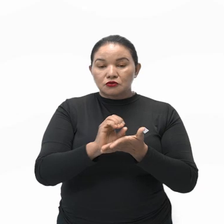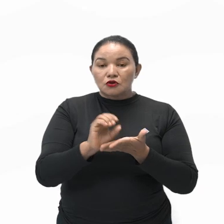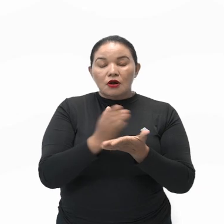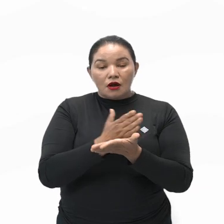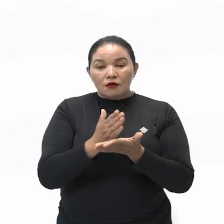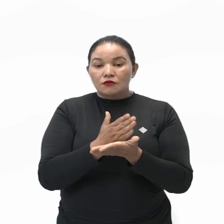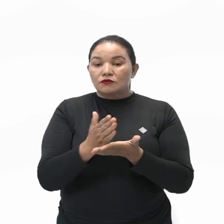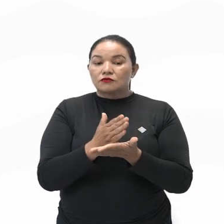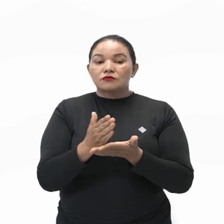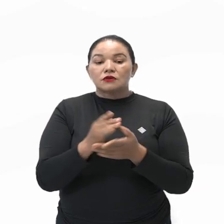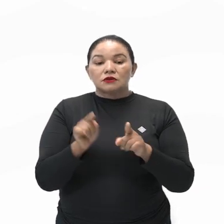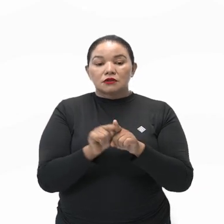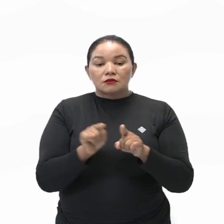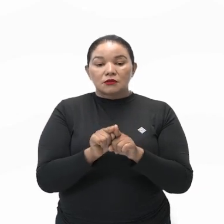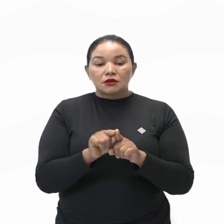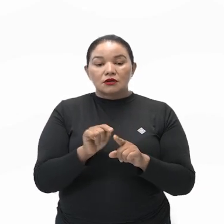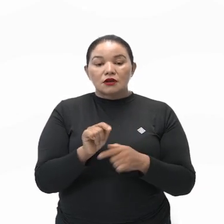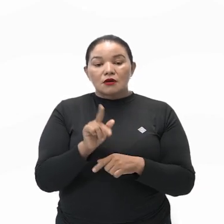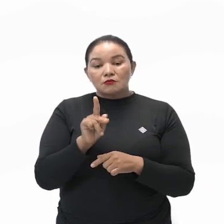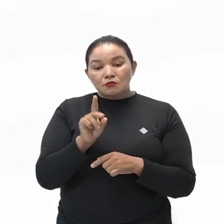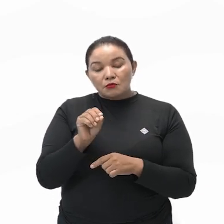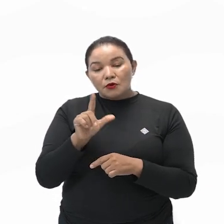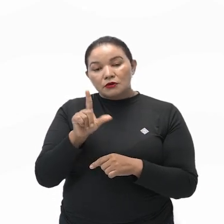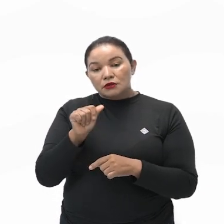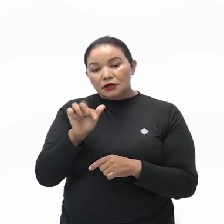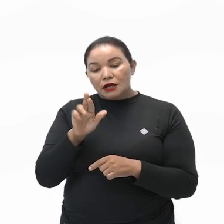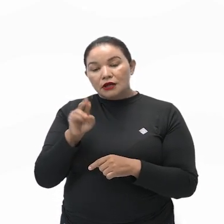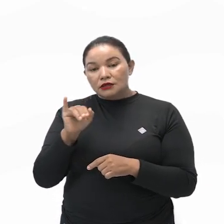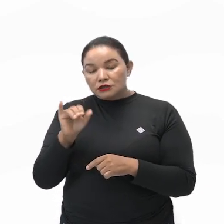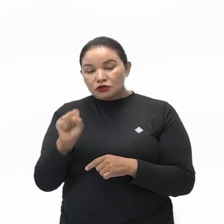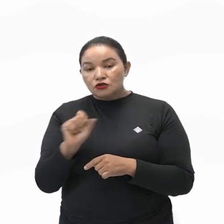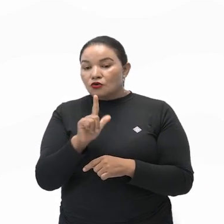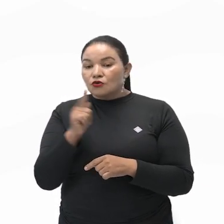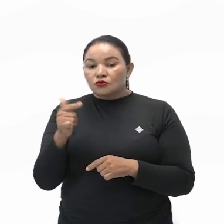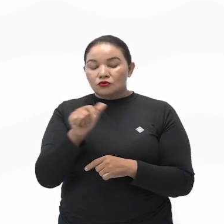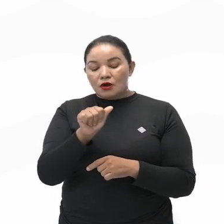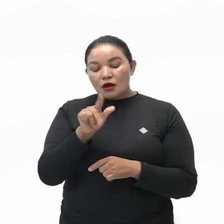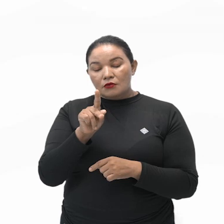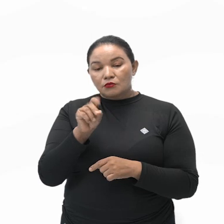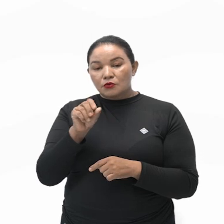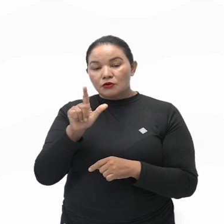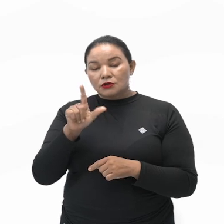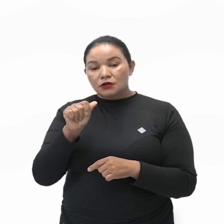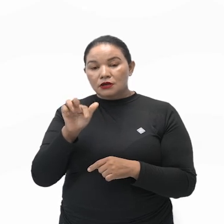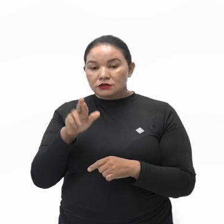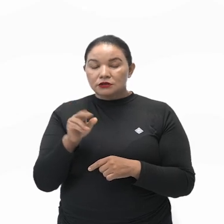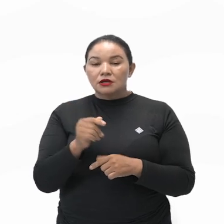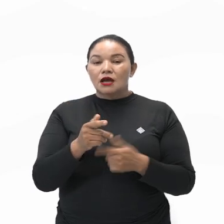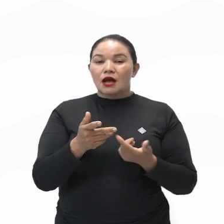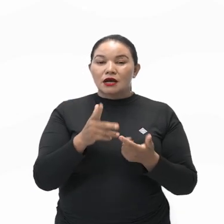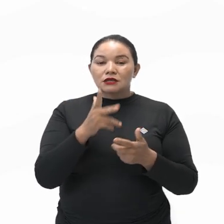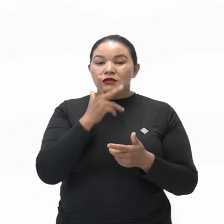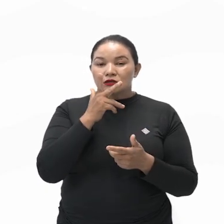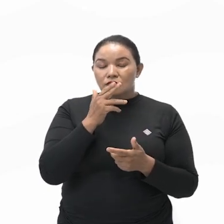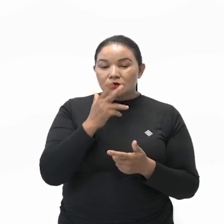polares, e temos apolares. Qual é a diferença? Os polares é como se fosse água, qualquer coisa que interage com